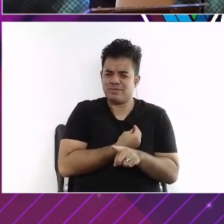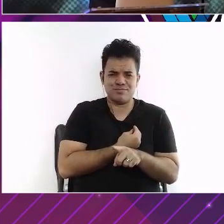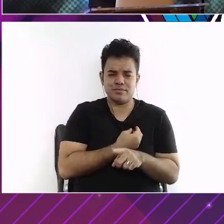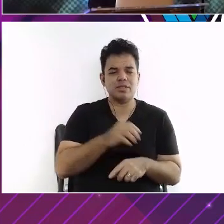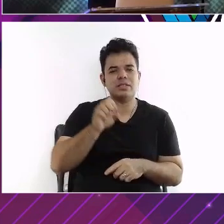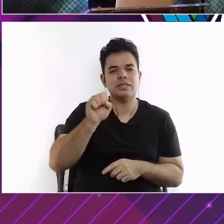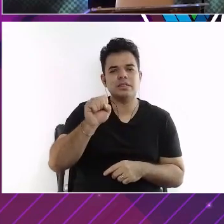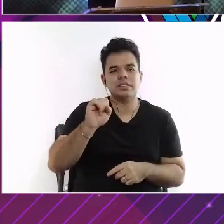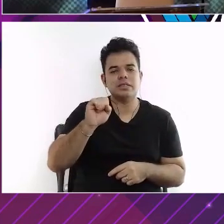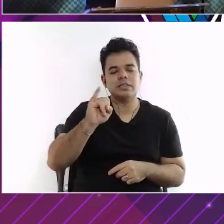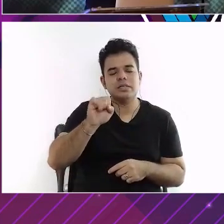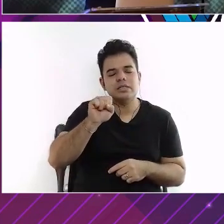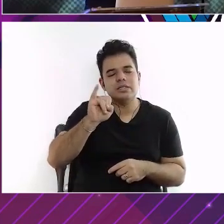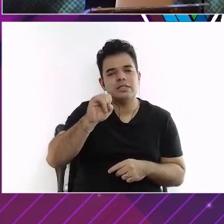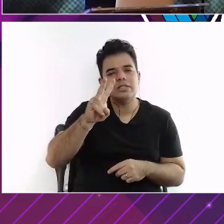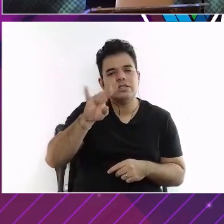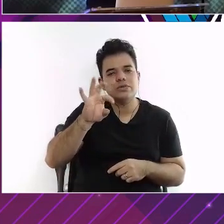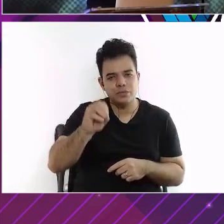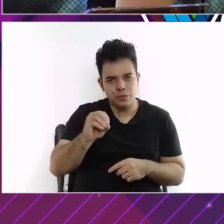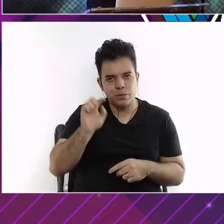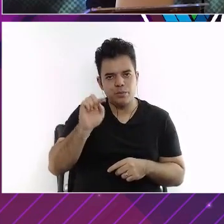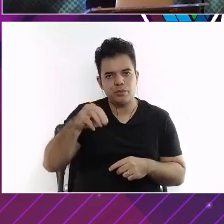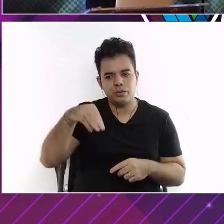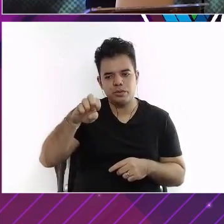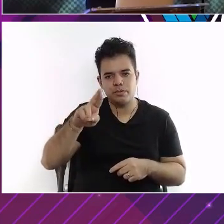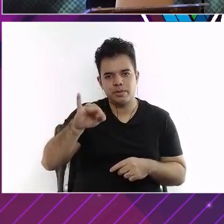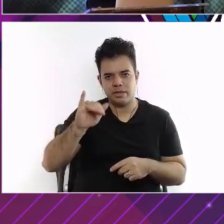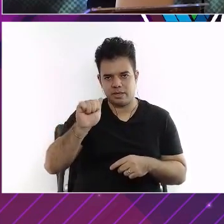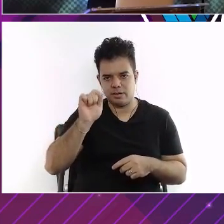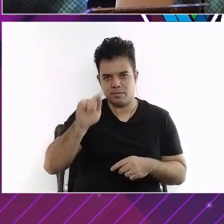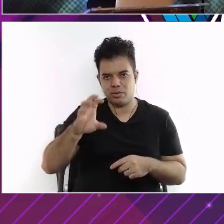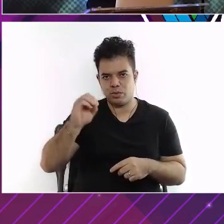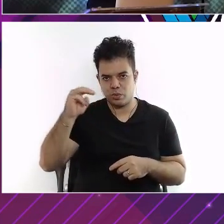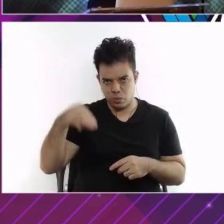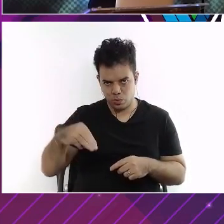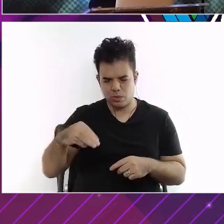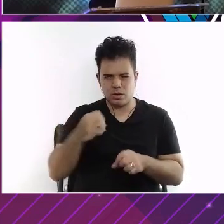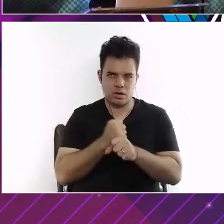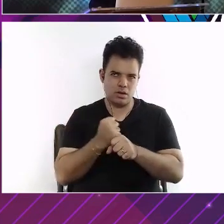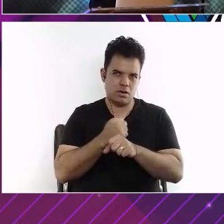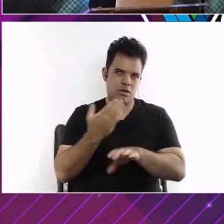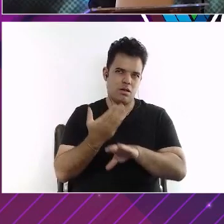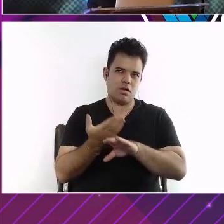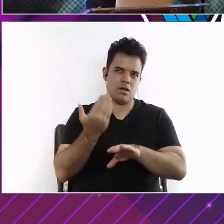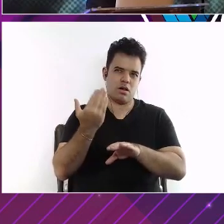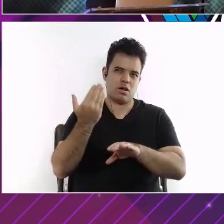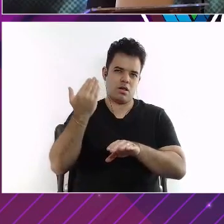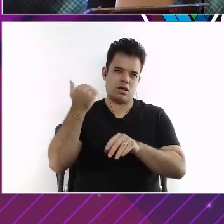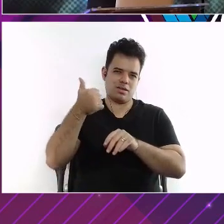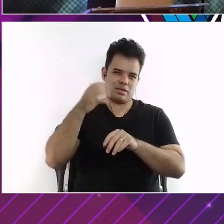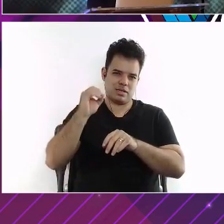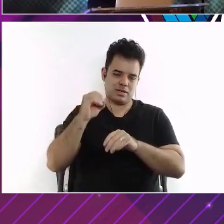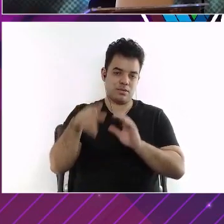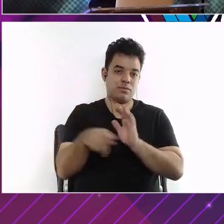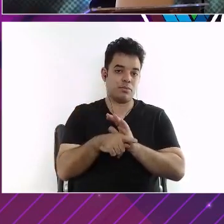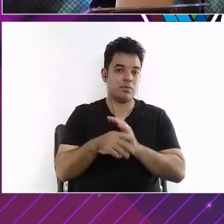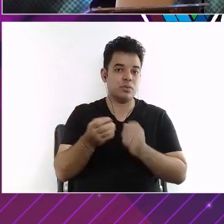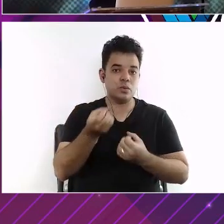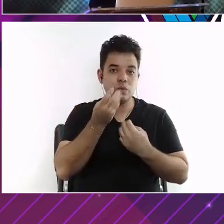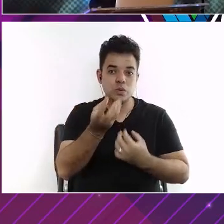silvio.meira.com, eu escrevi um texto antigo sobre isso, já tem mais de 10 anos, mas parece que foi escrito ontem, chamado A Informatização do